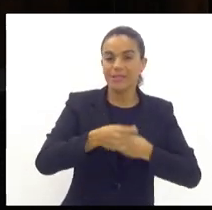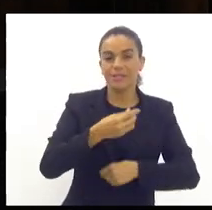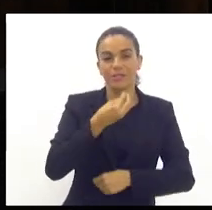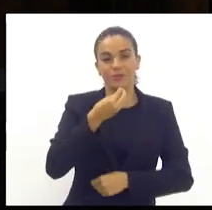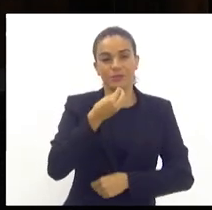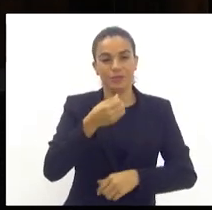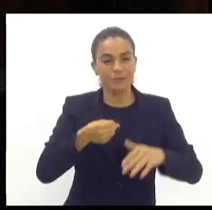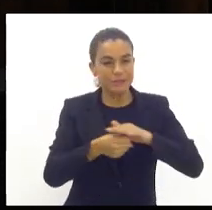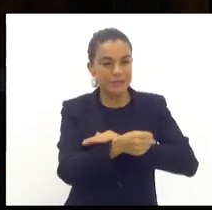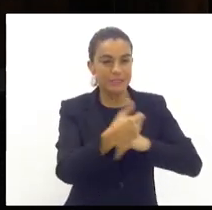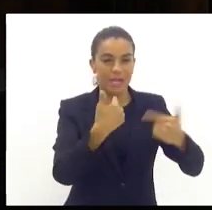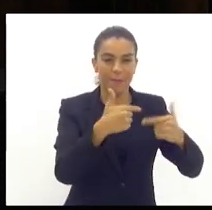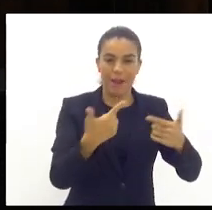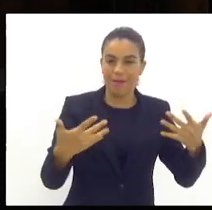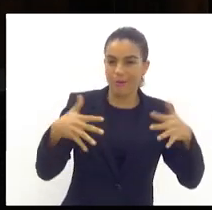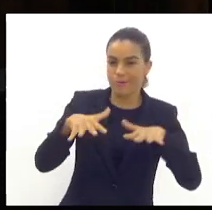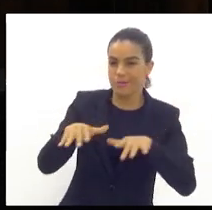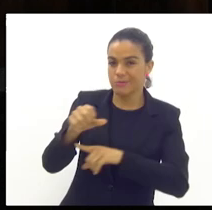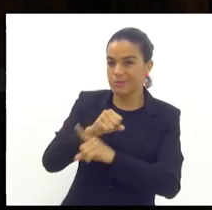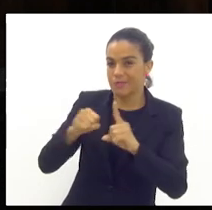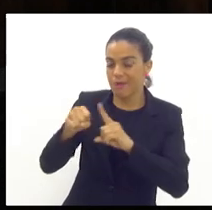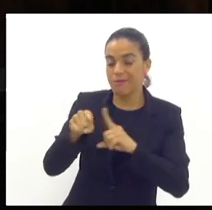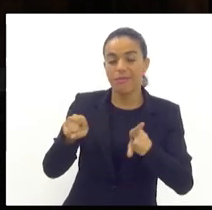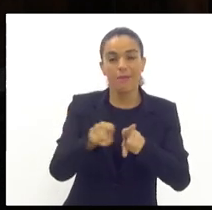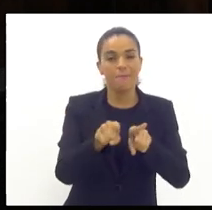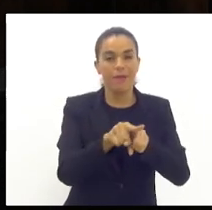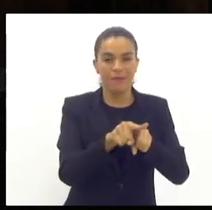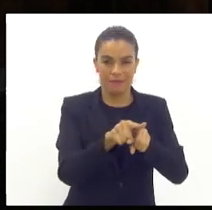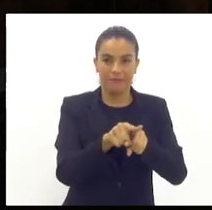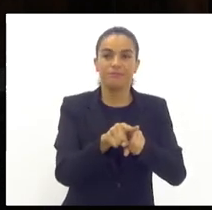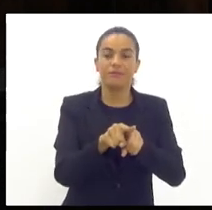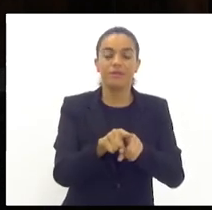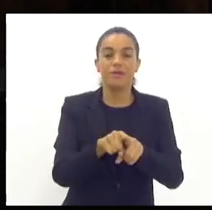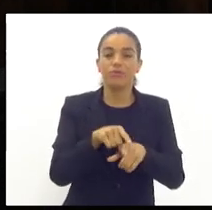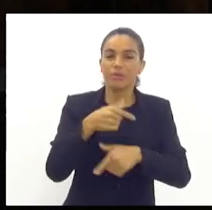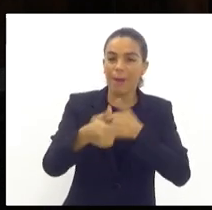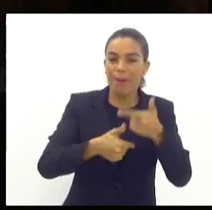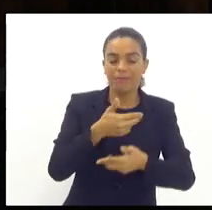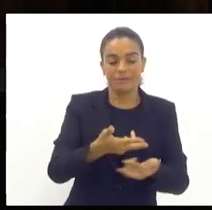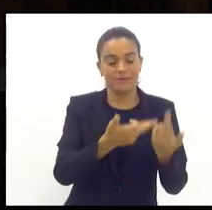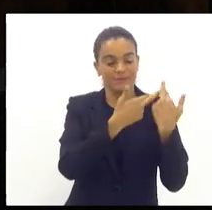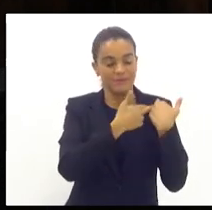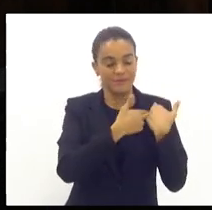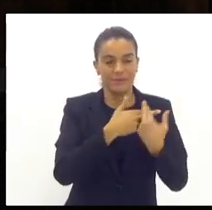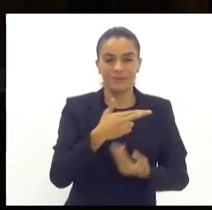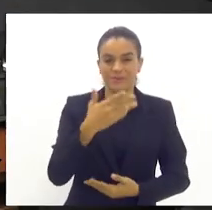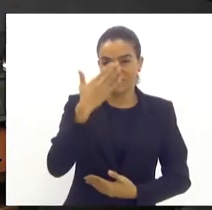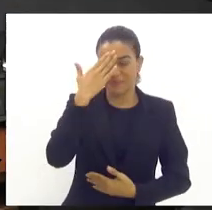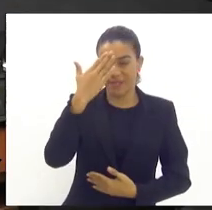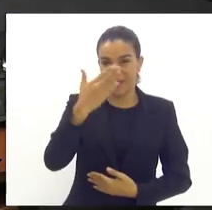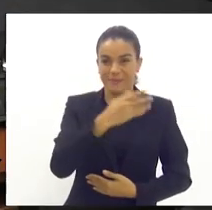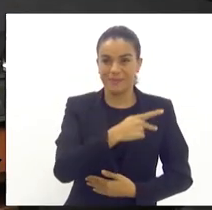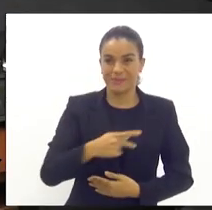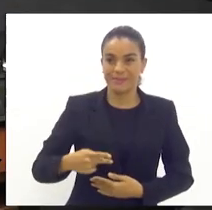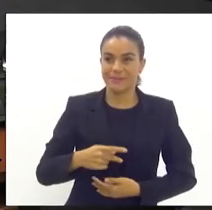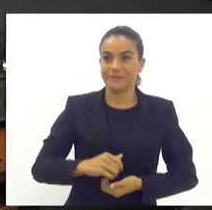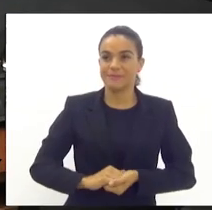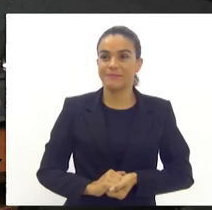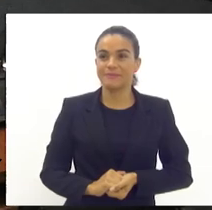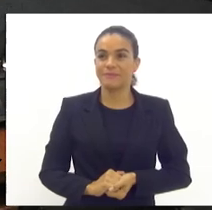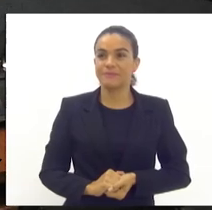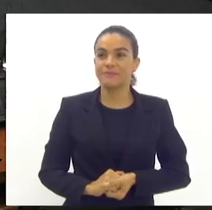geração de emprego, inclusão social e a todo serviço que é de responsabilidade do governo do Estado. Obrigado, presidente.